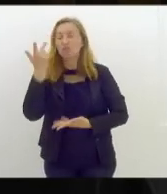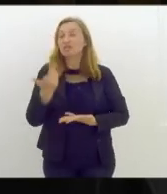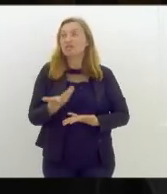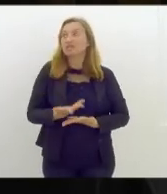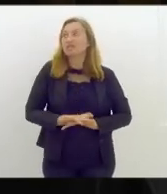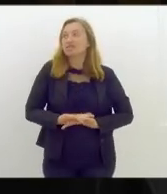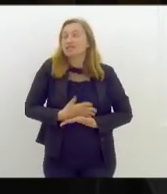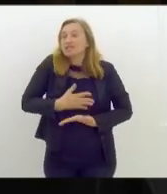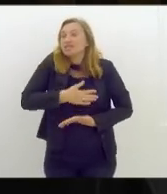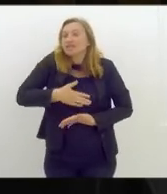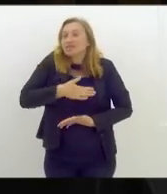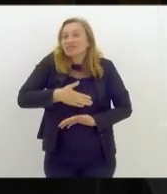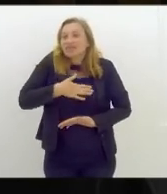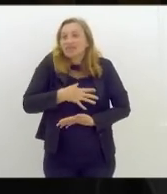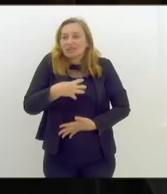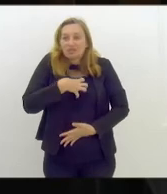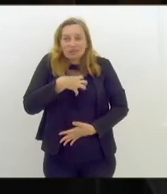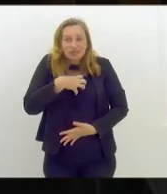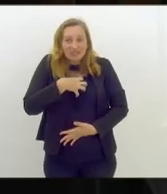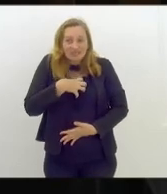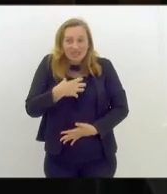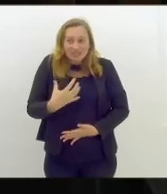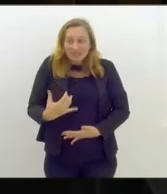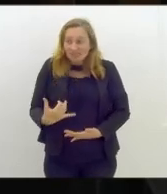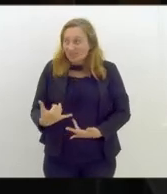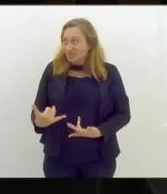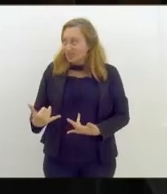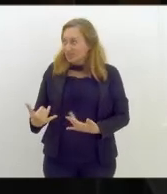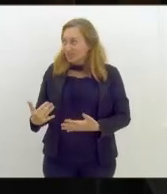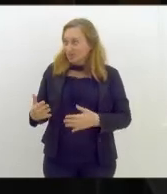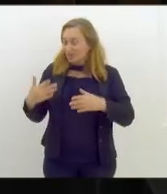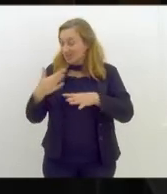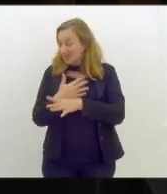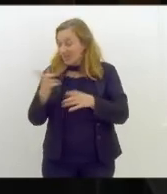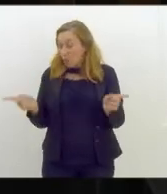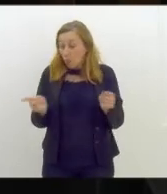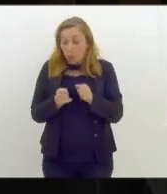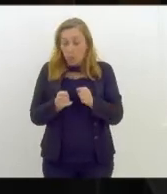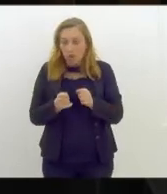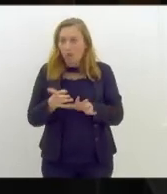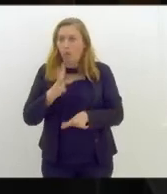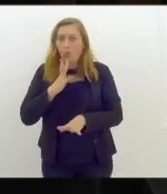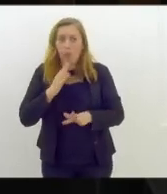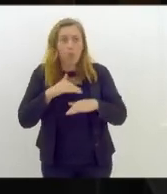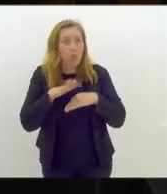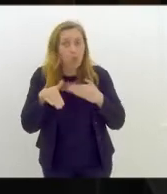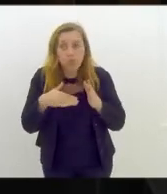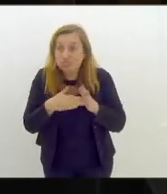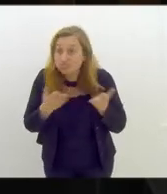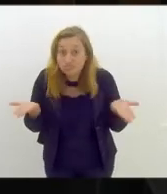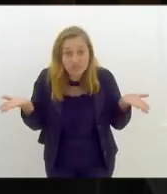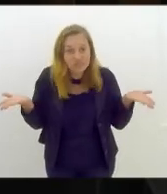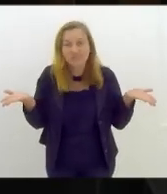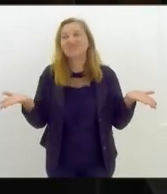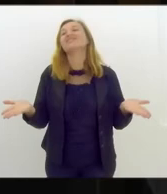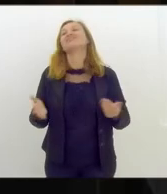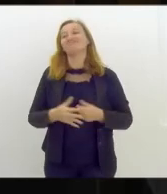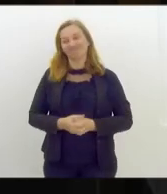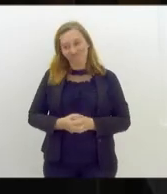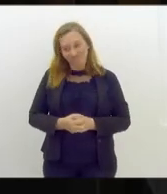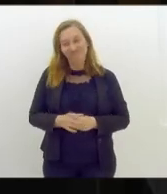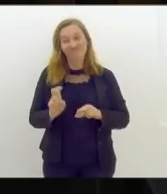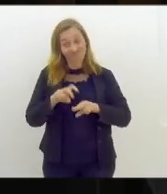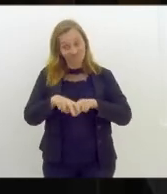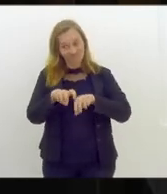eu gosto muito. Eu estou me sentindo até que eu não estou no Rio de Janeiro, que eu estou numa cidade menor, porque eu conheço, se não todos, quase todos que estão